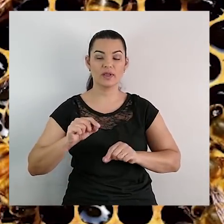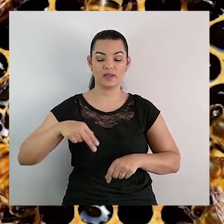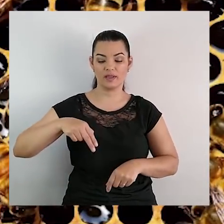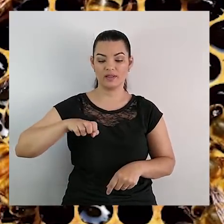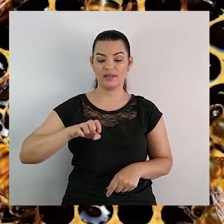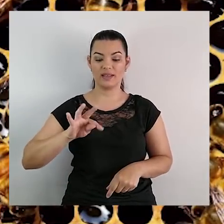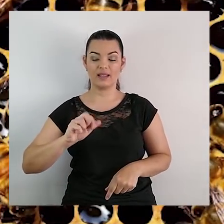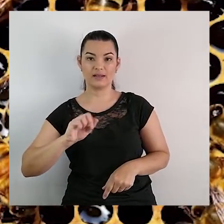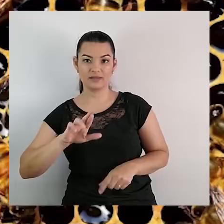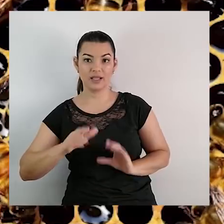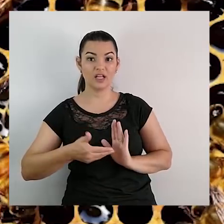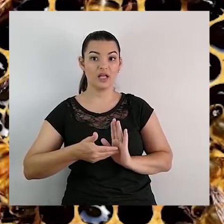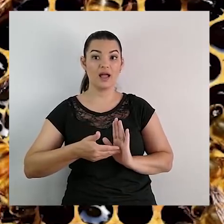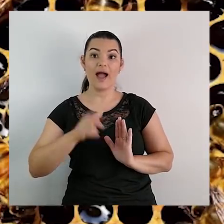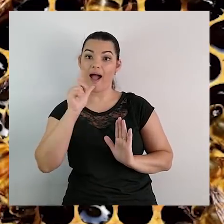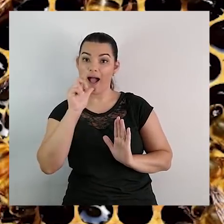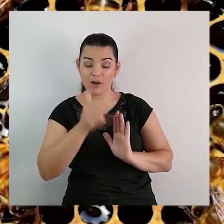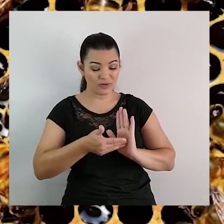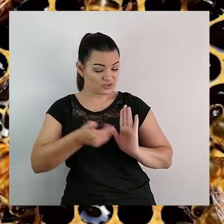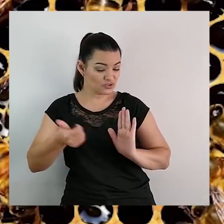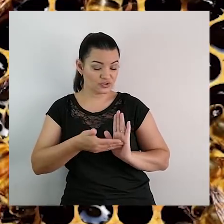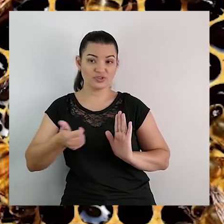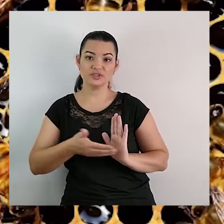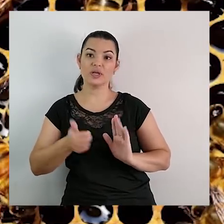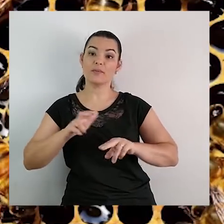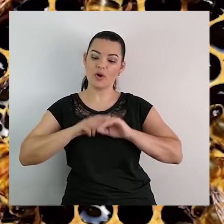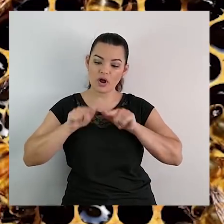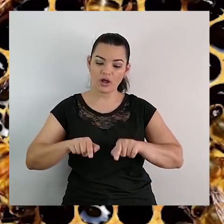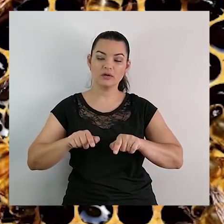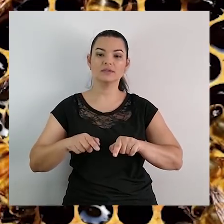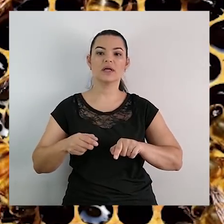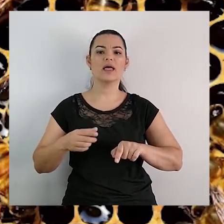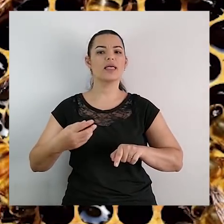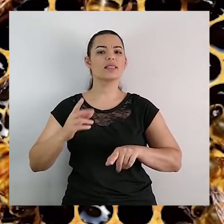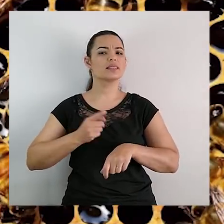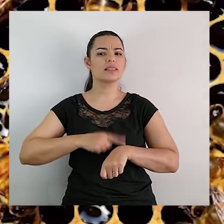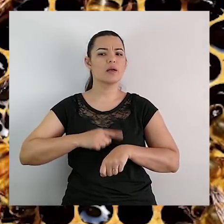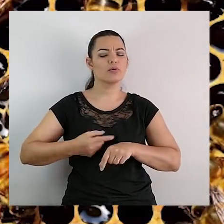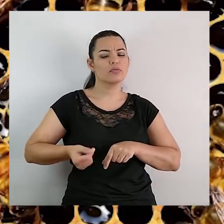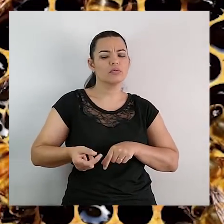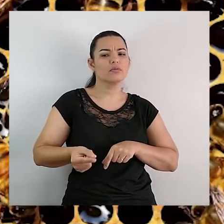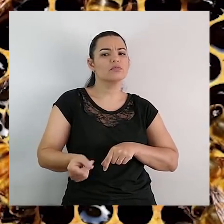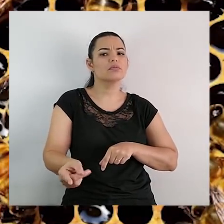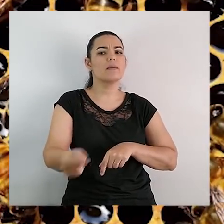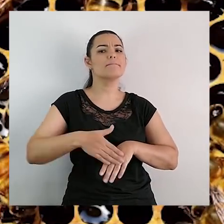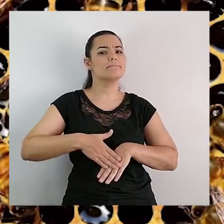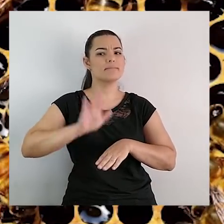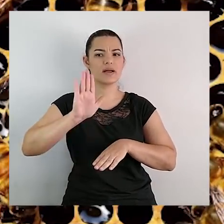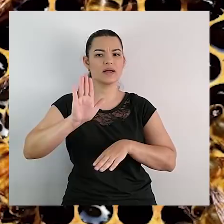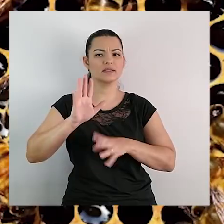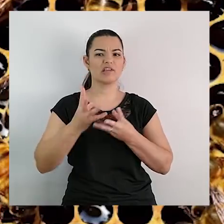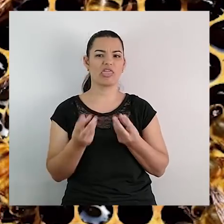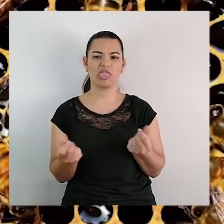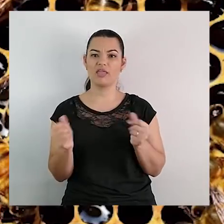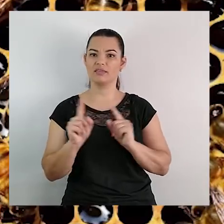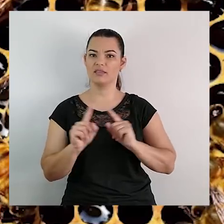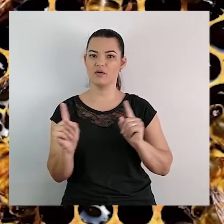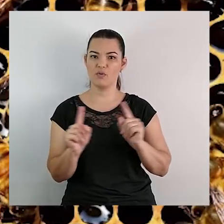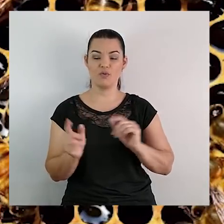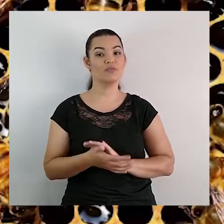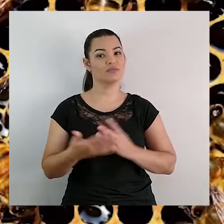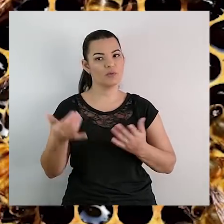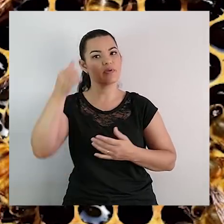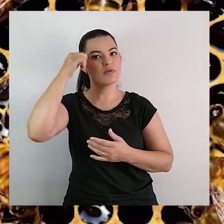néctar, para que o alimento tenha um tempo de duração maior e não estrague com facilidade. Para